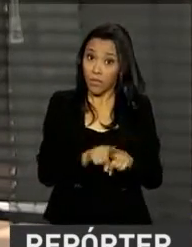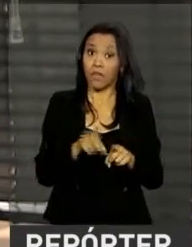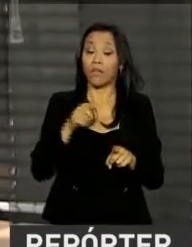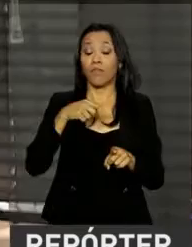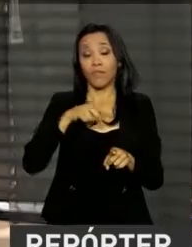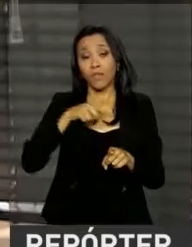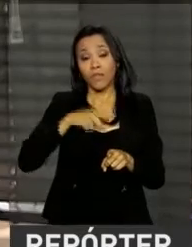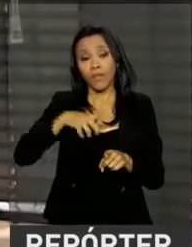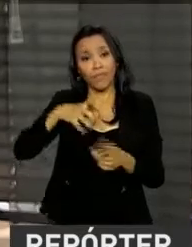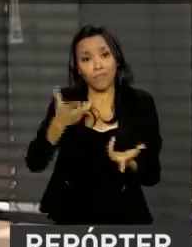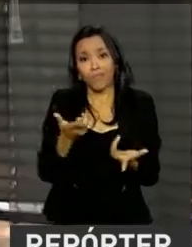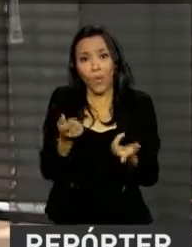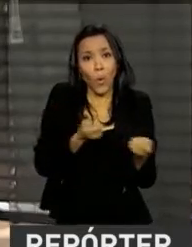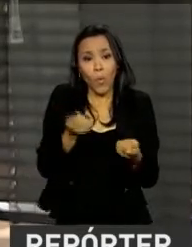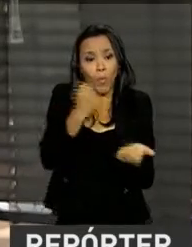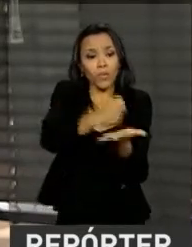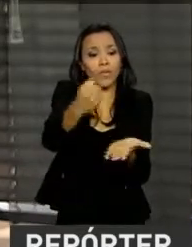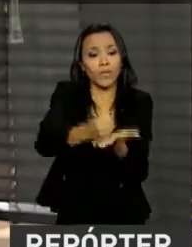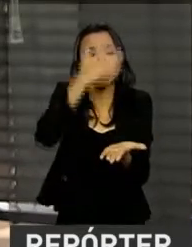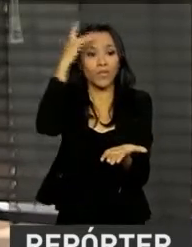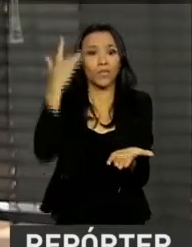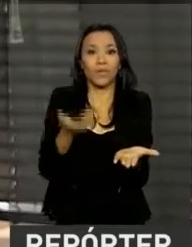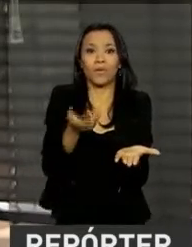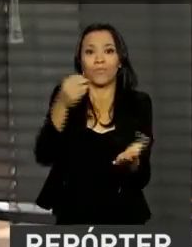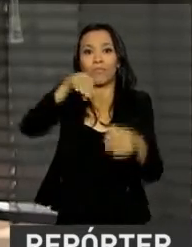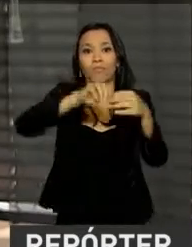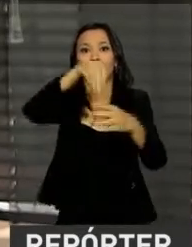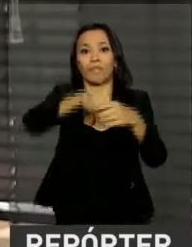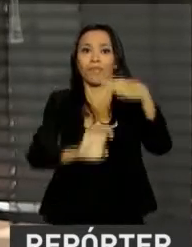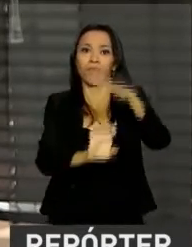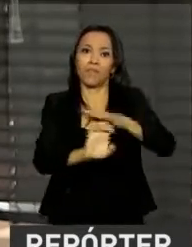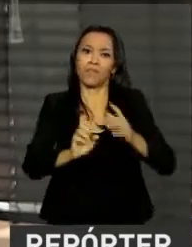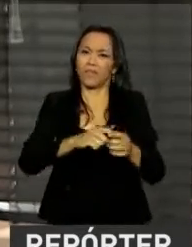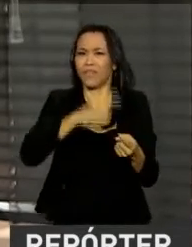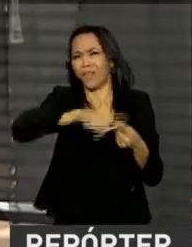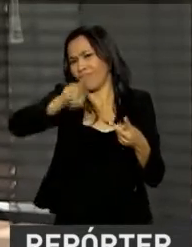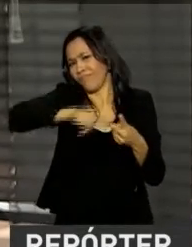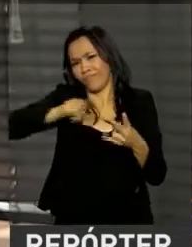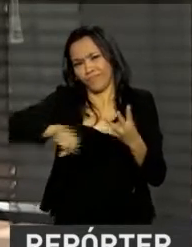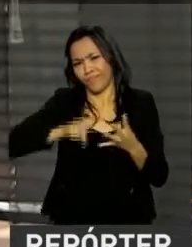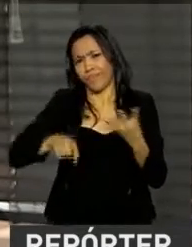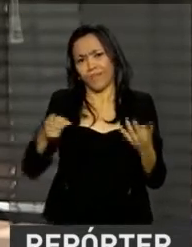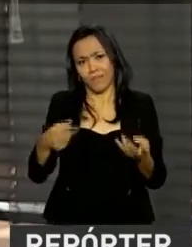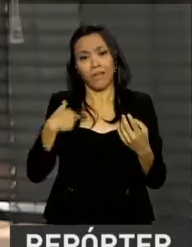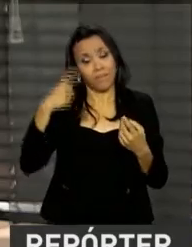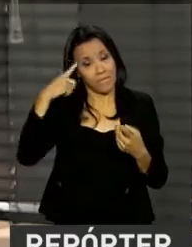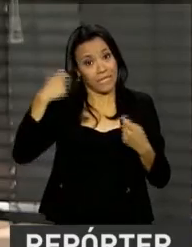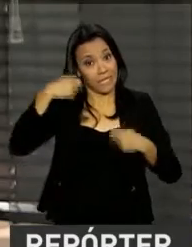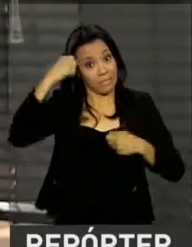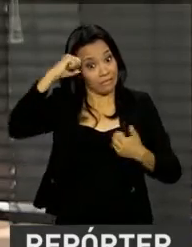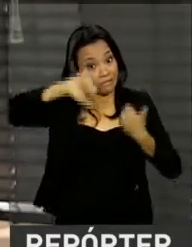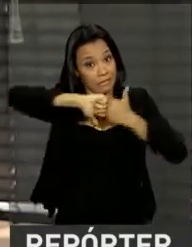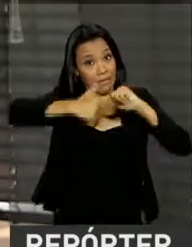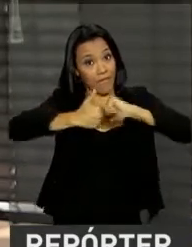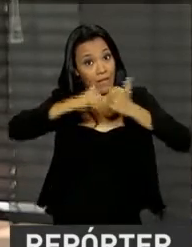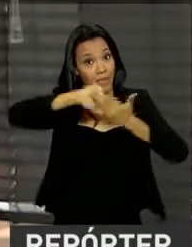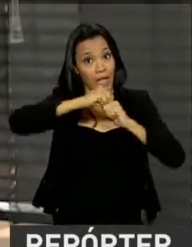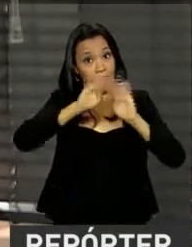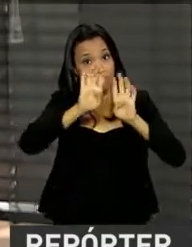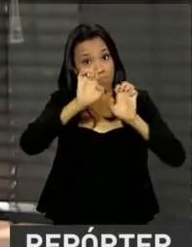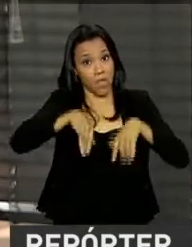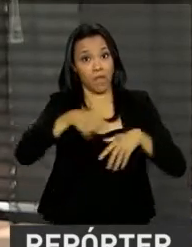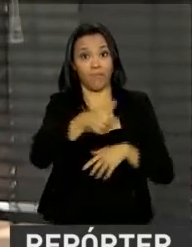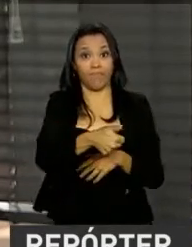menos estímulo para contratar pessoal para sua própria empresa e assim por diante e então vamos dizer assim é um movimento que